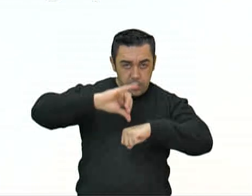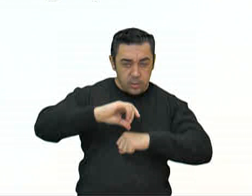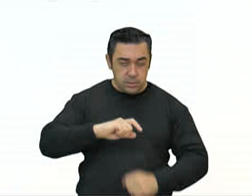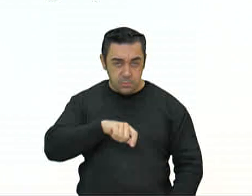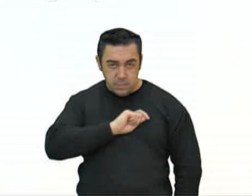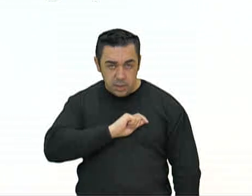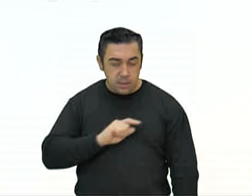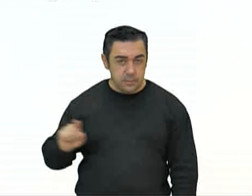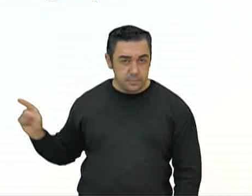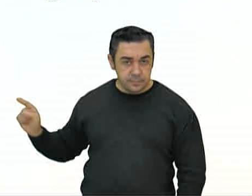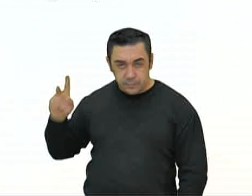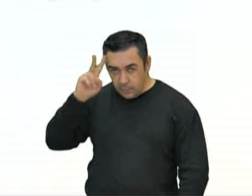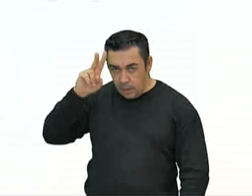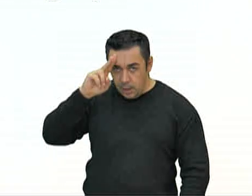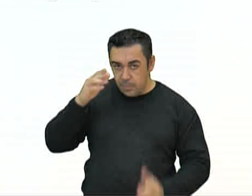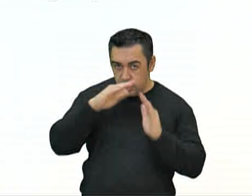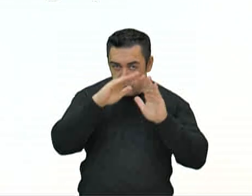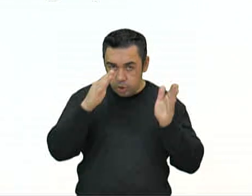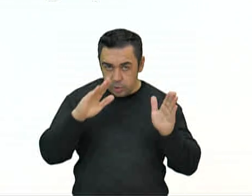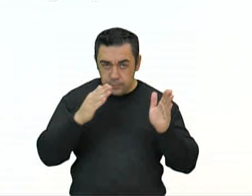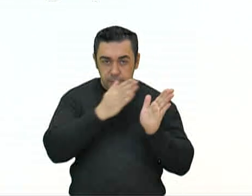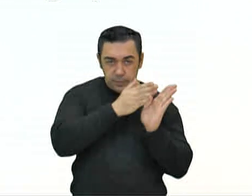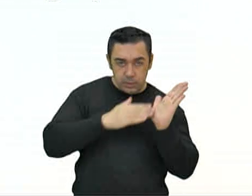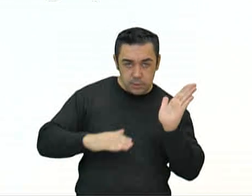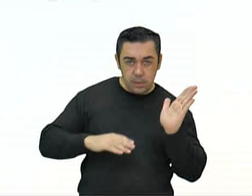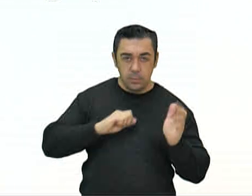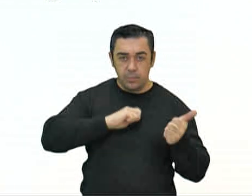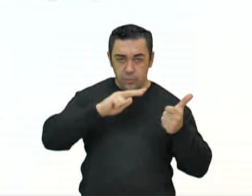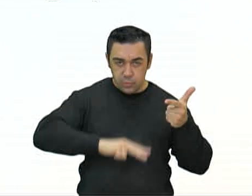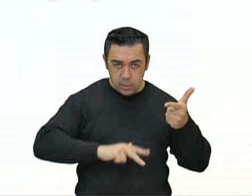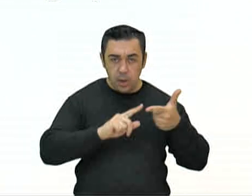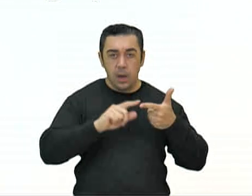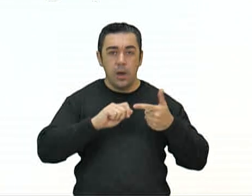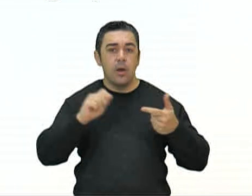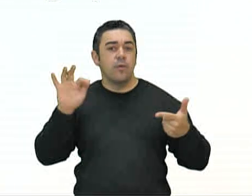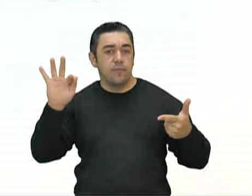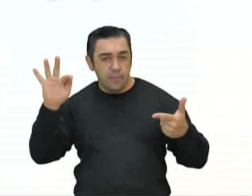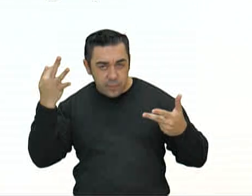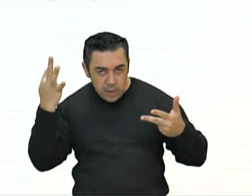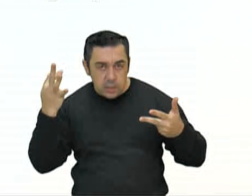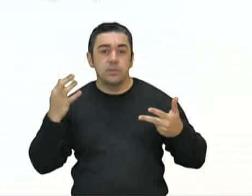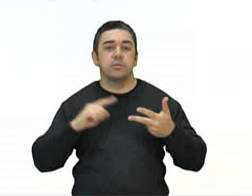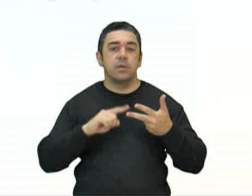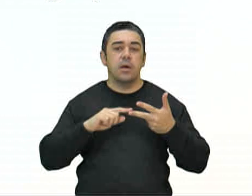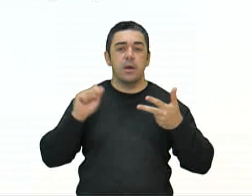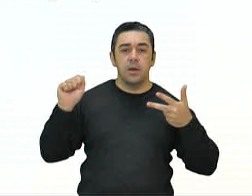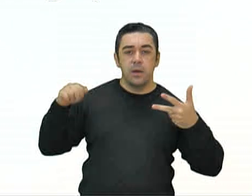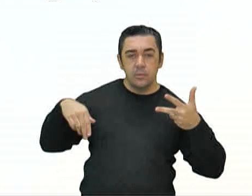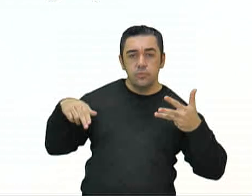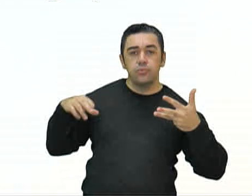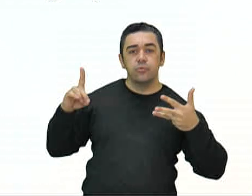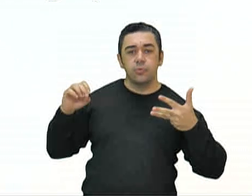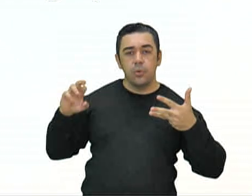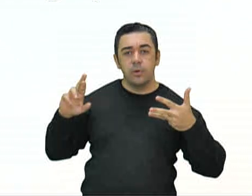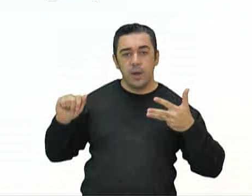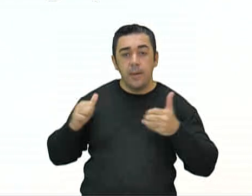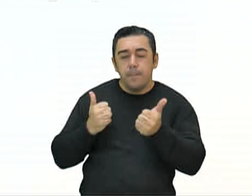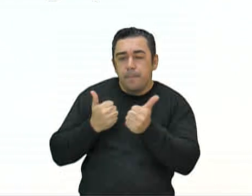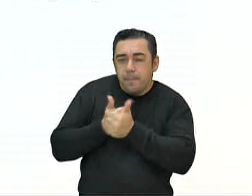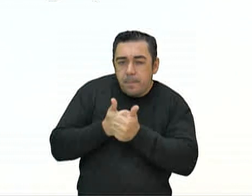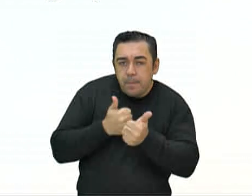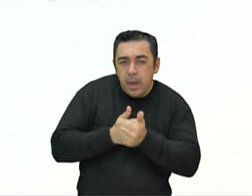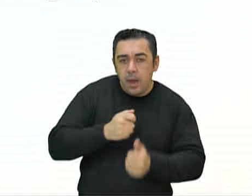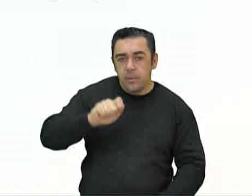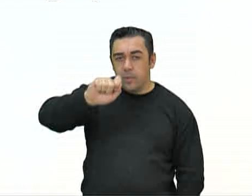Espanha faz divisa com Portugal, com a França e Andorra, e ainda fica bem próximo do continente